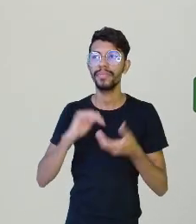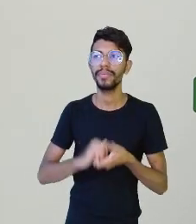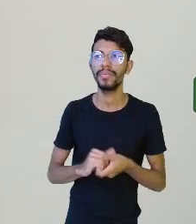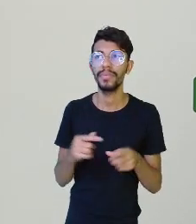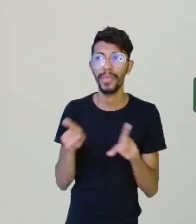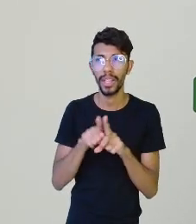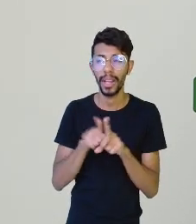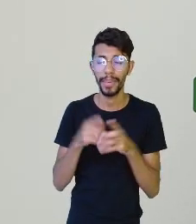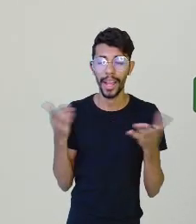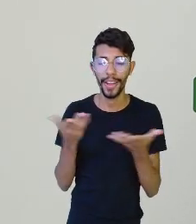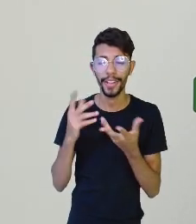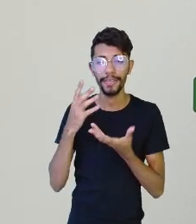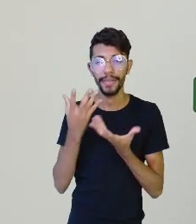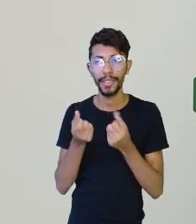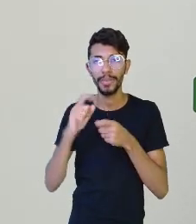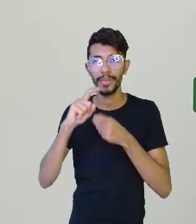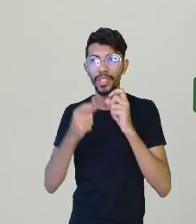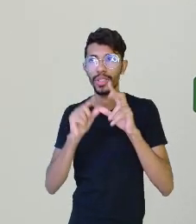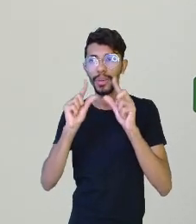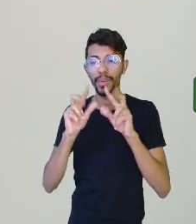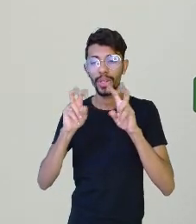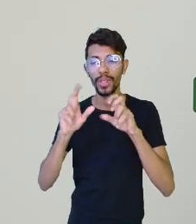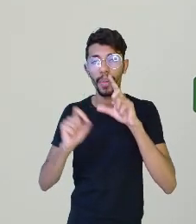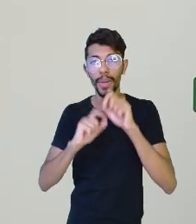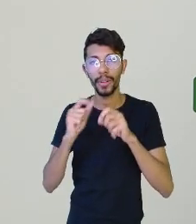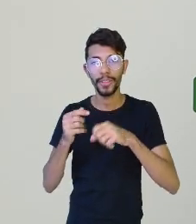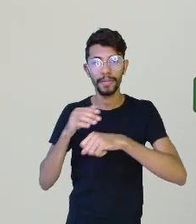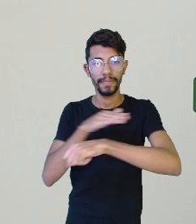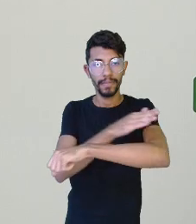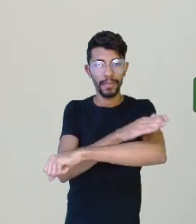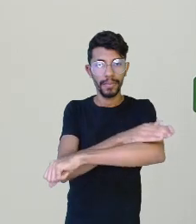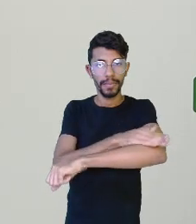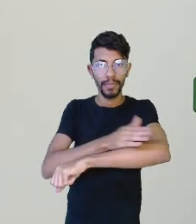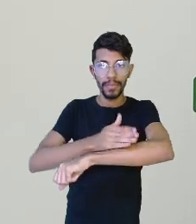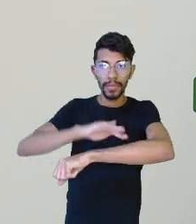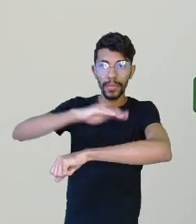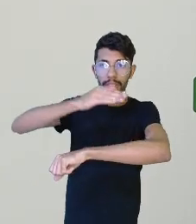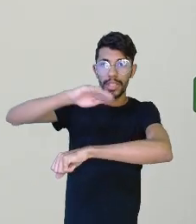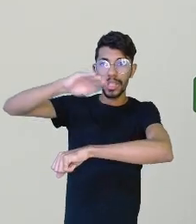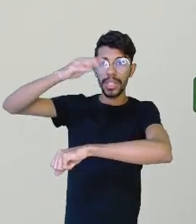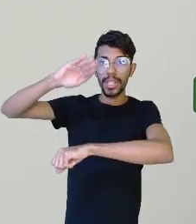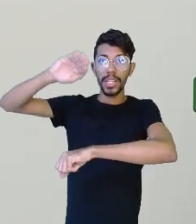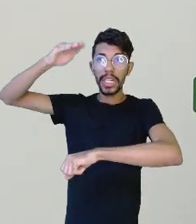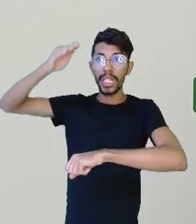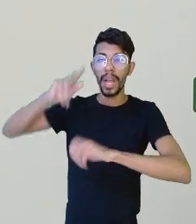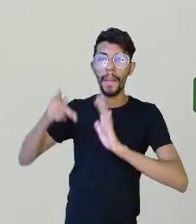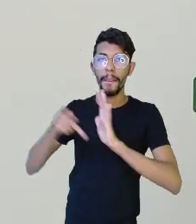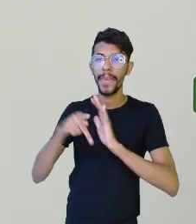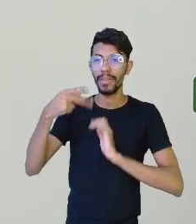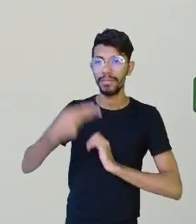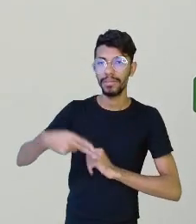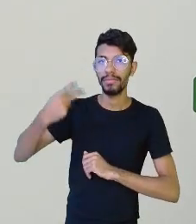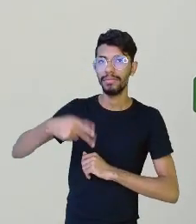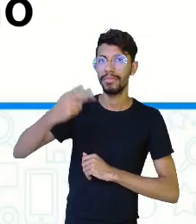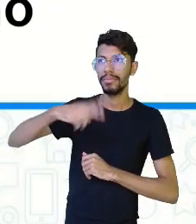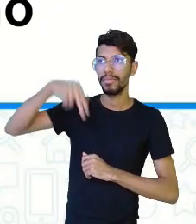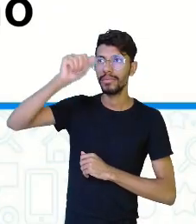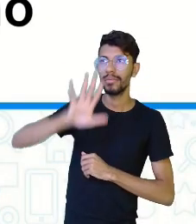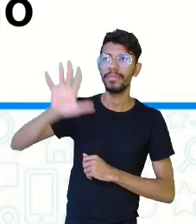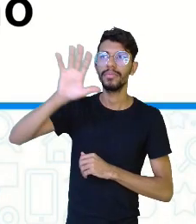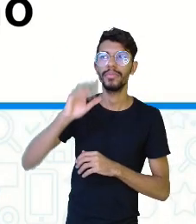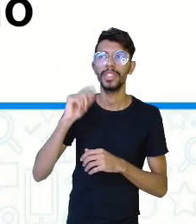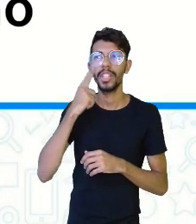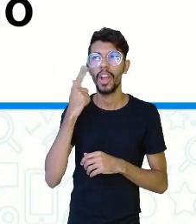pouquinho também sobre o relevo da região Nordeste. O relevo dessa região ajuda-nos